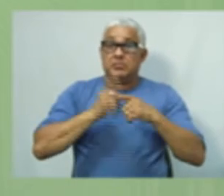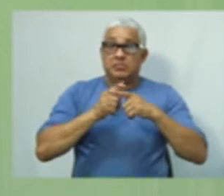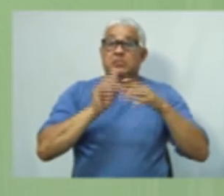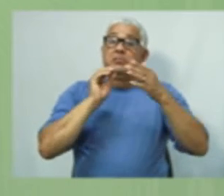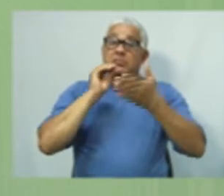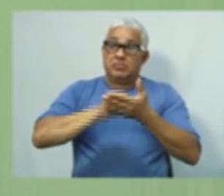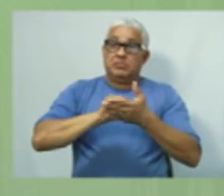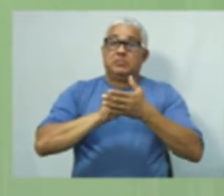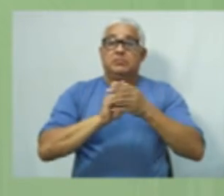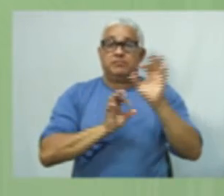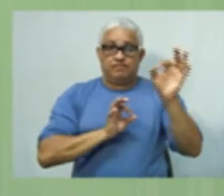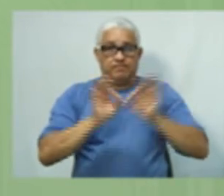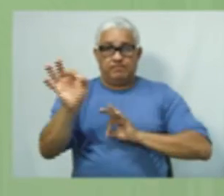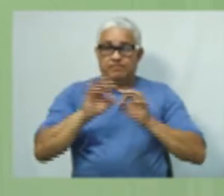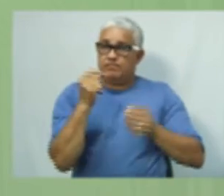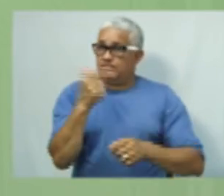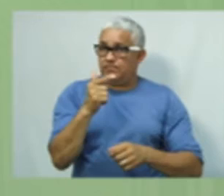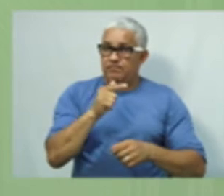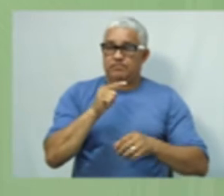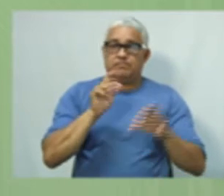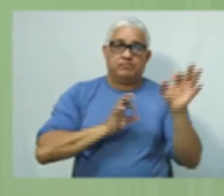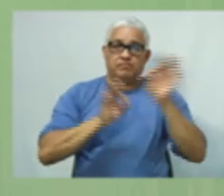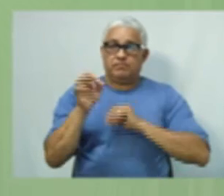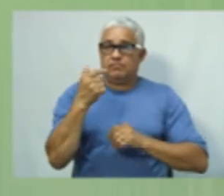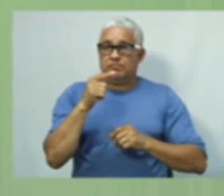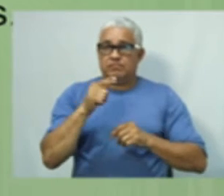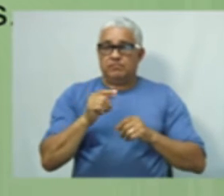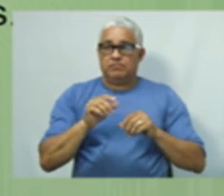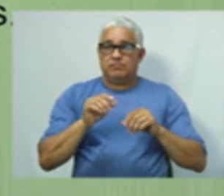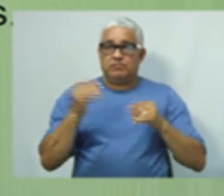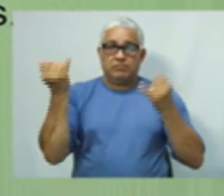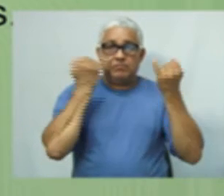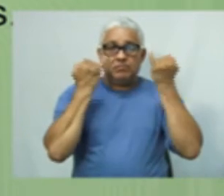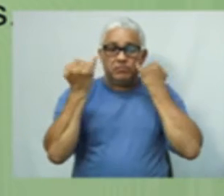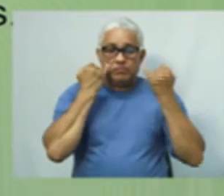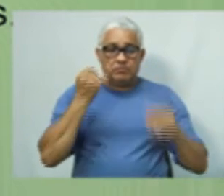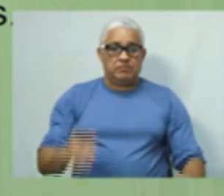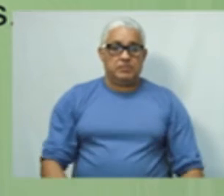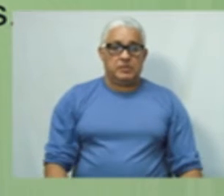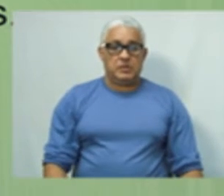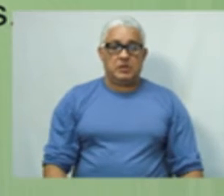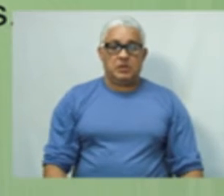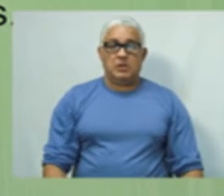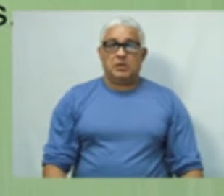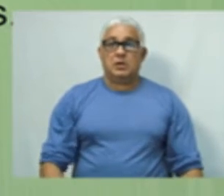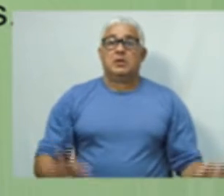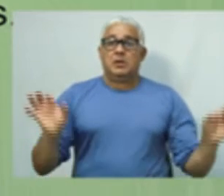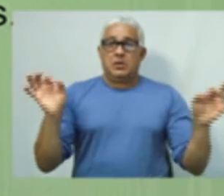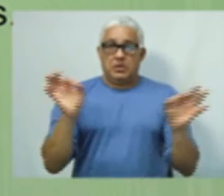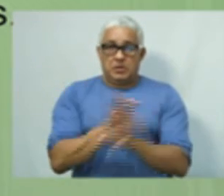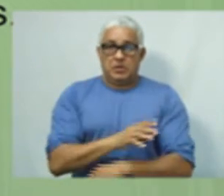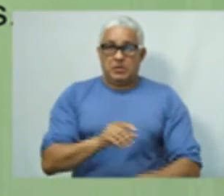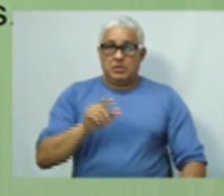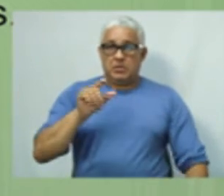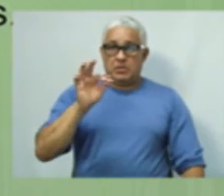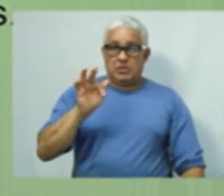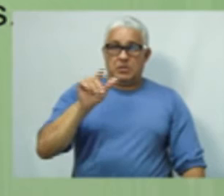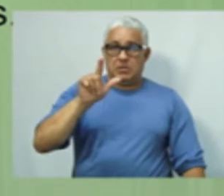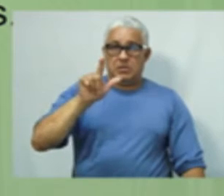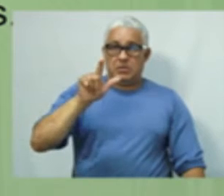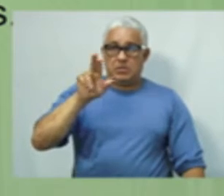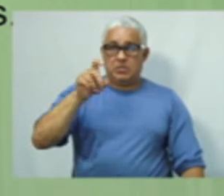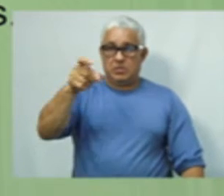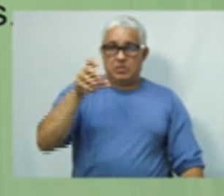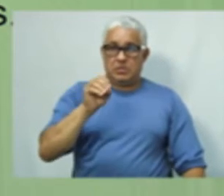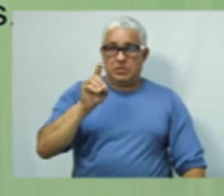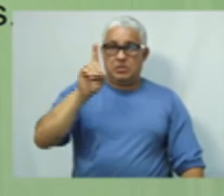elas não têm, pessoal, essas informações. Então, fechamos aqui com o fluxo de caixa. Né,